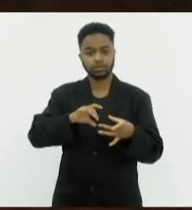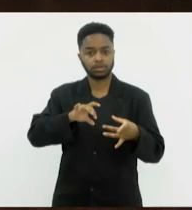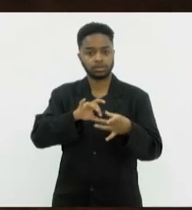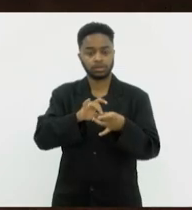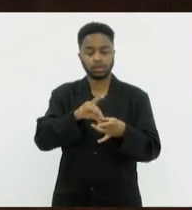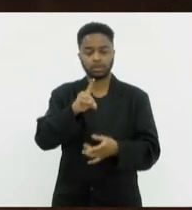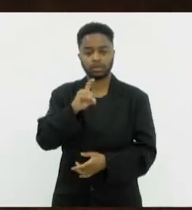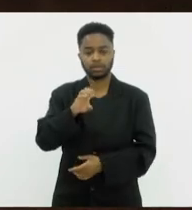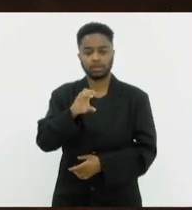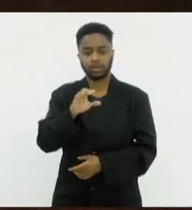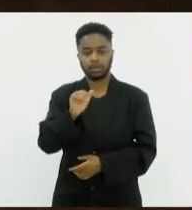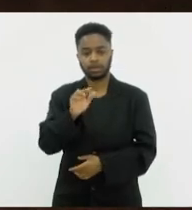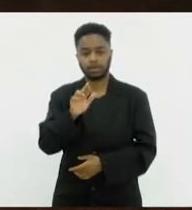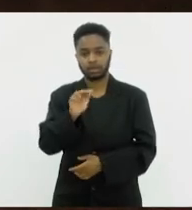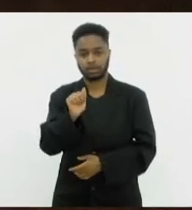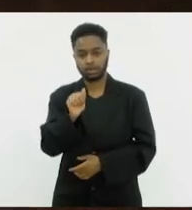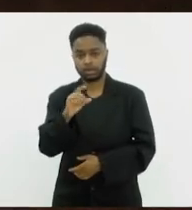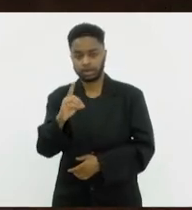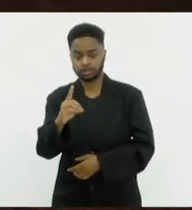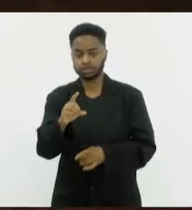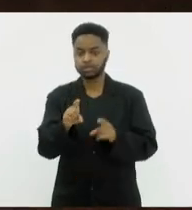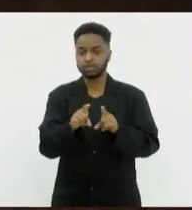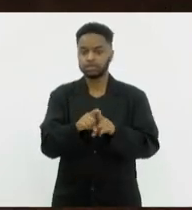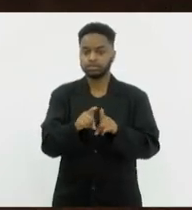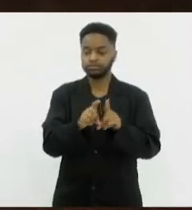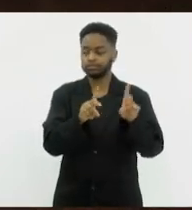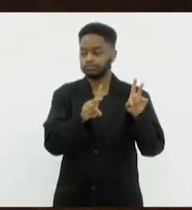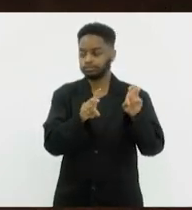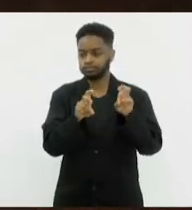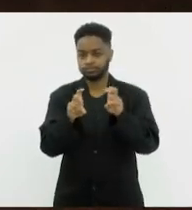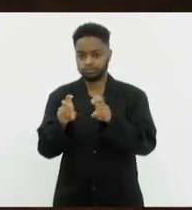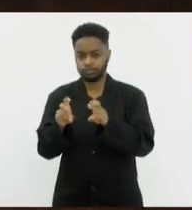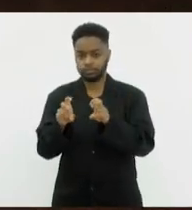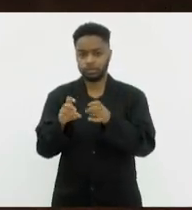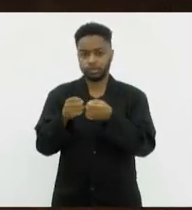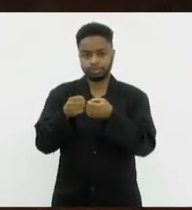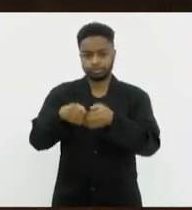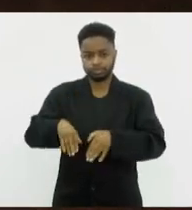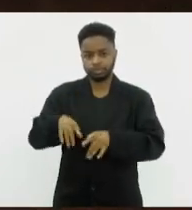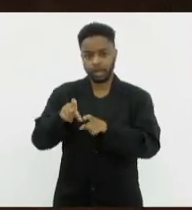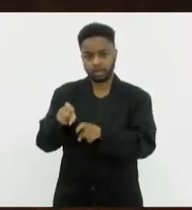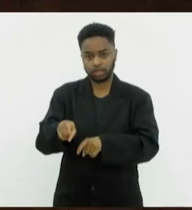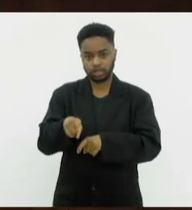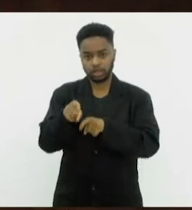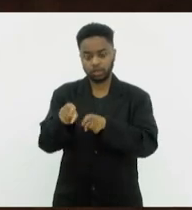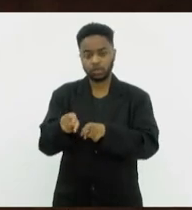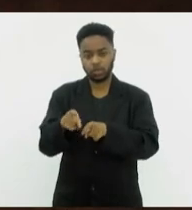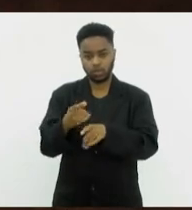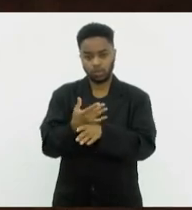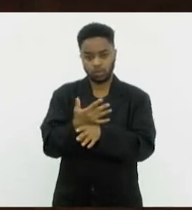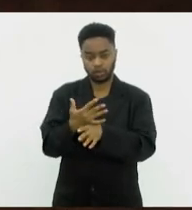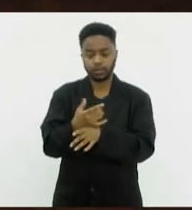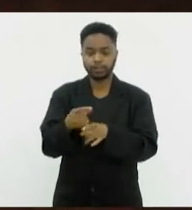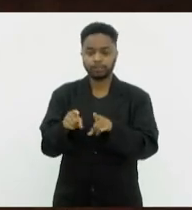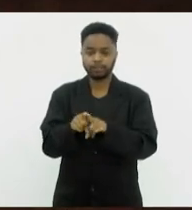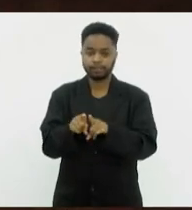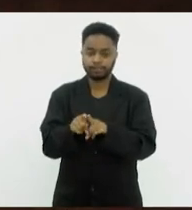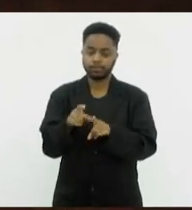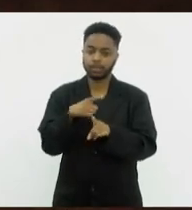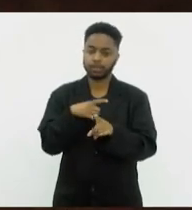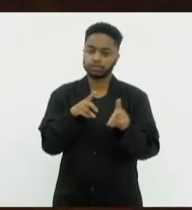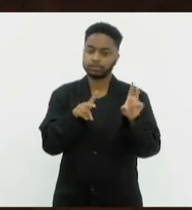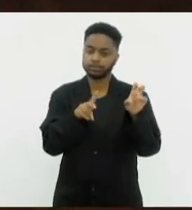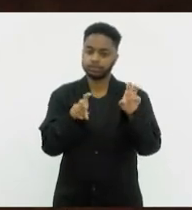das DECRADs. E essa questão que atinge o interior, e nós temos aqui situações sensíveis